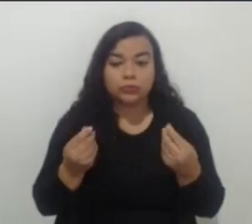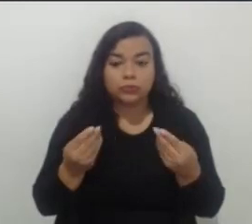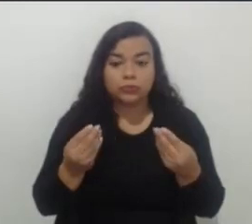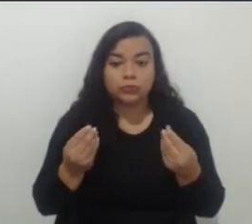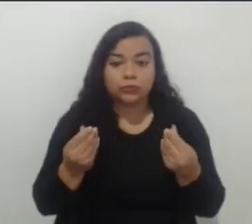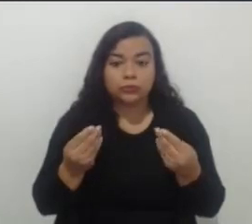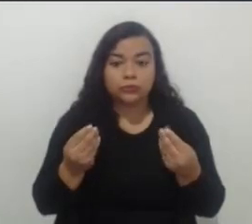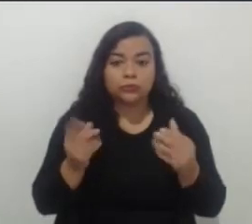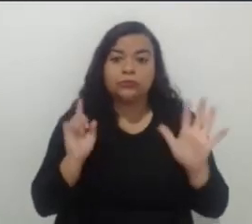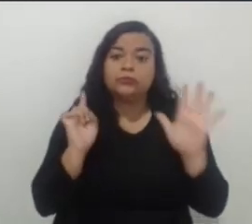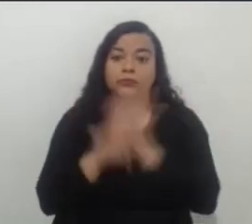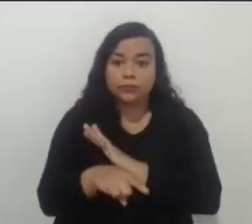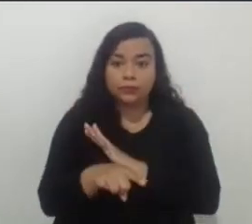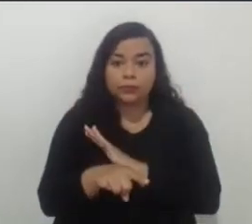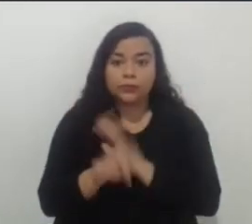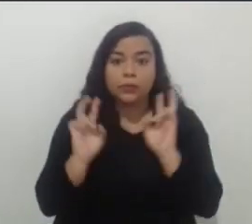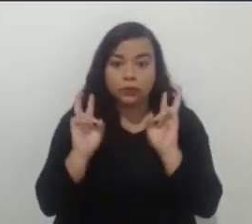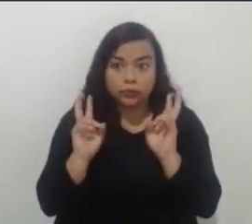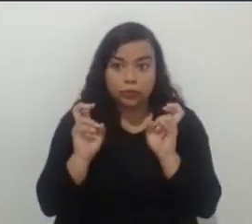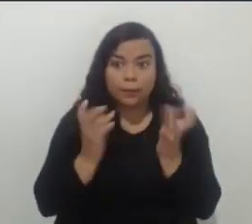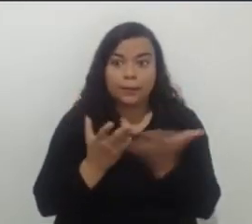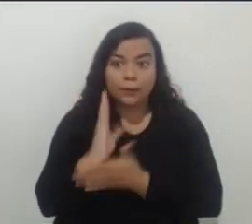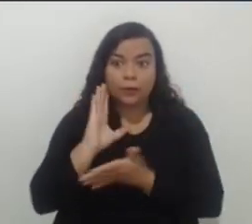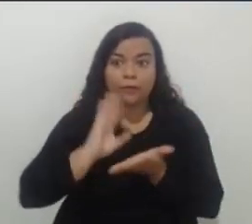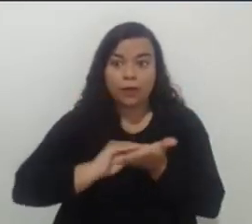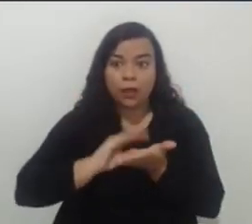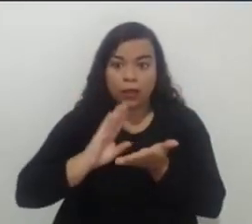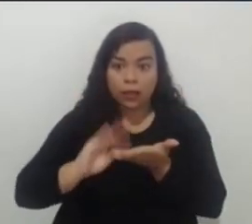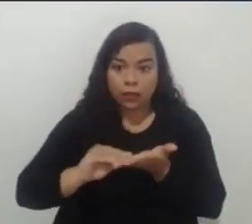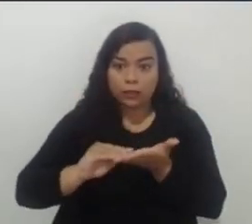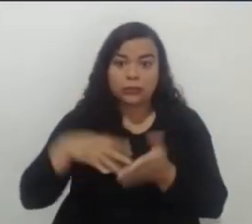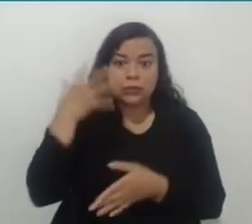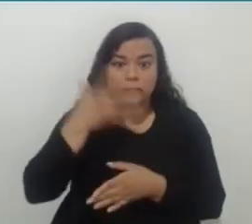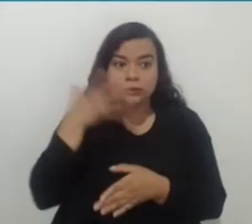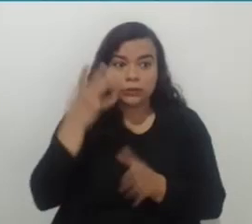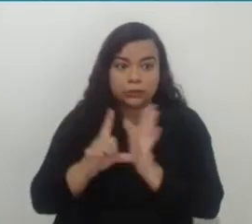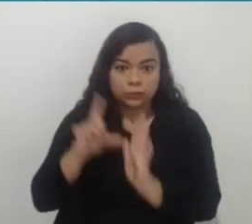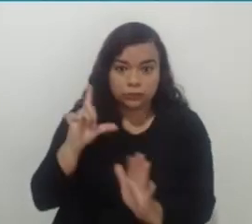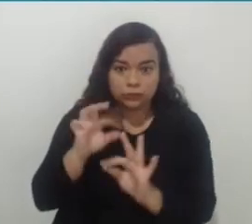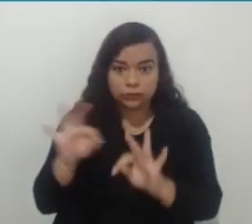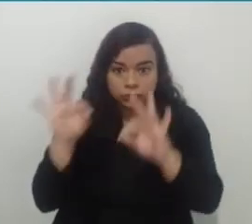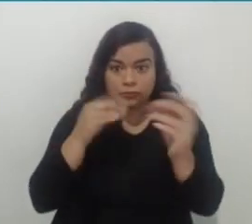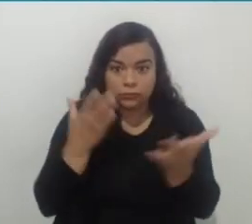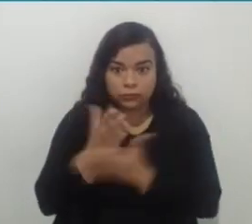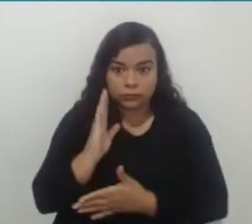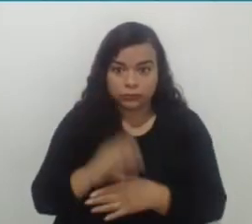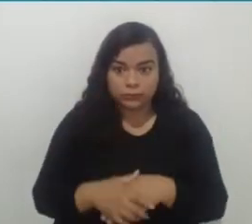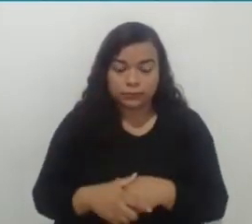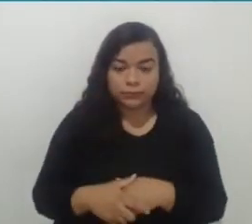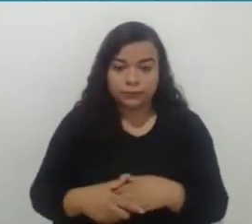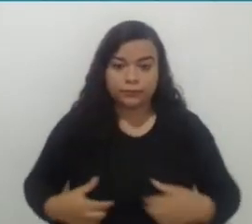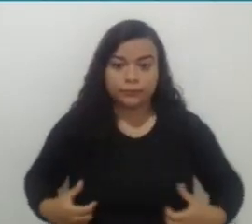de perguntar sobre a aprovação da ata da sessão anterior. Todos aprovam?